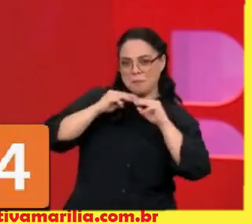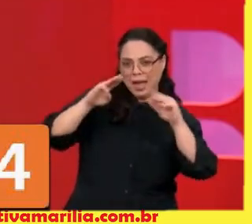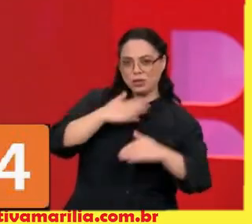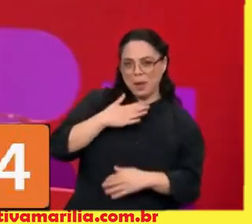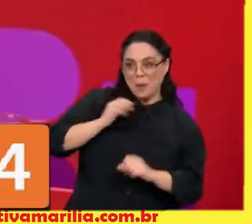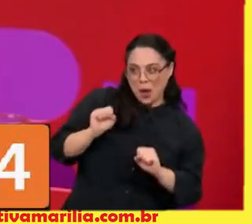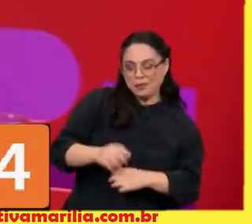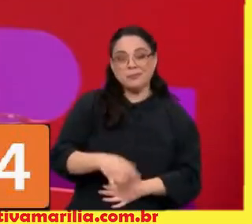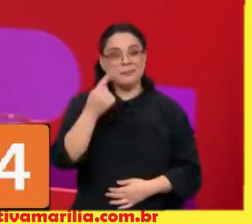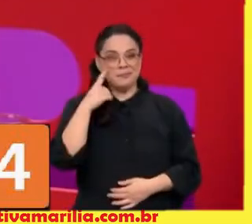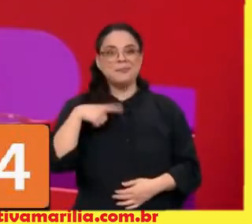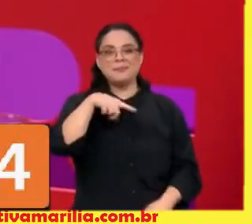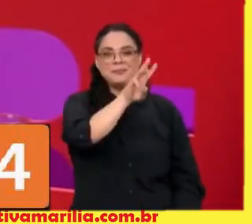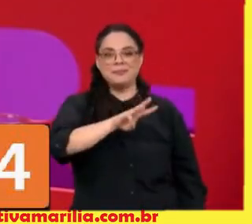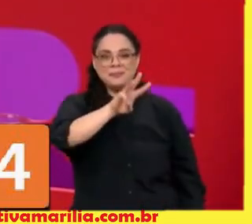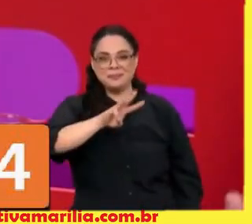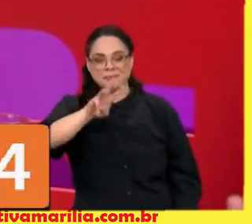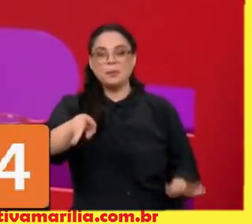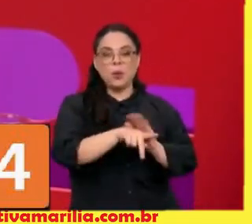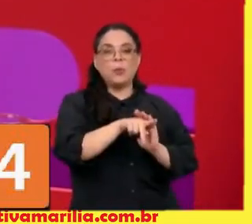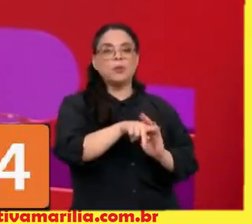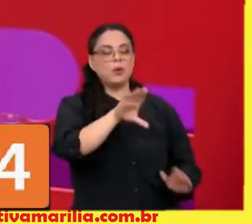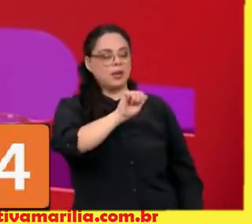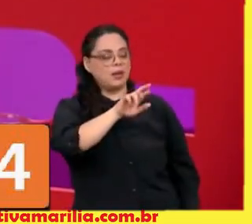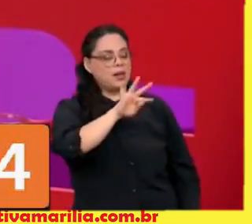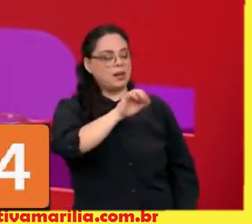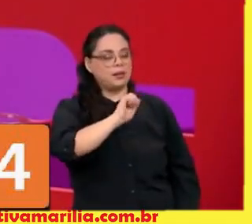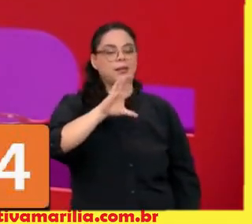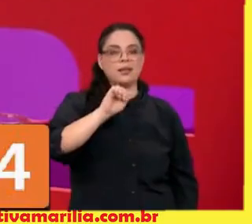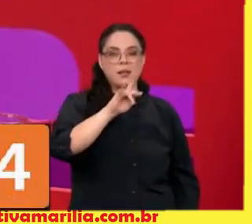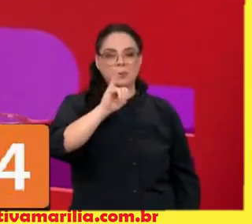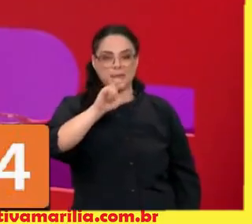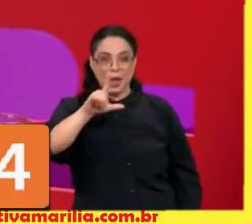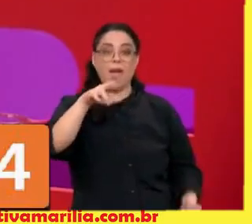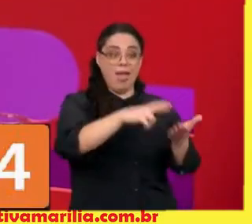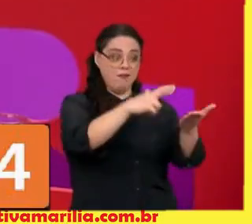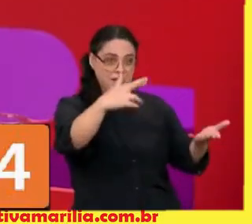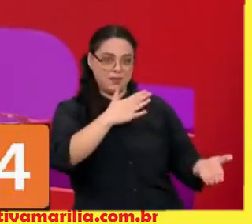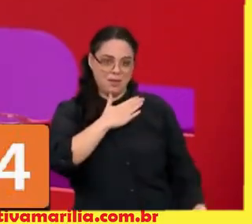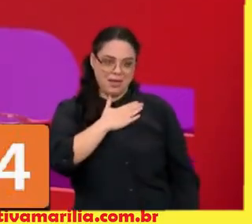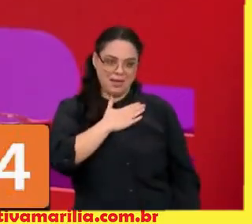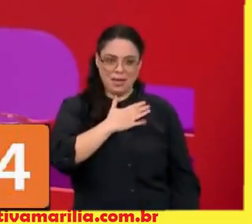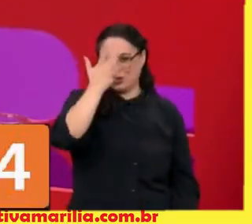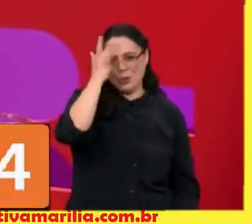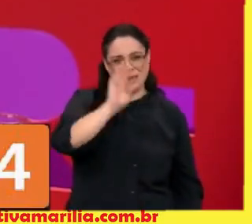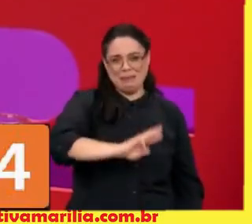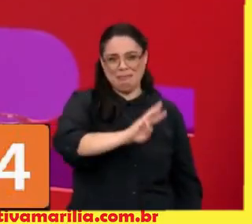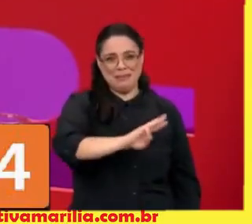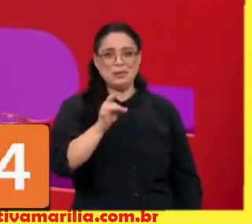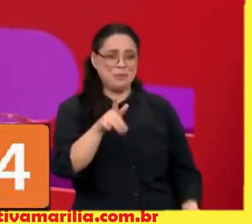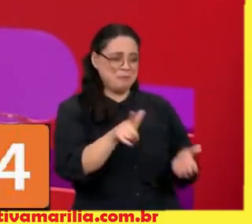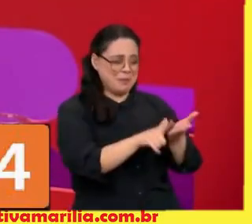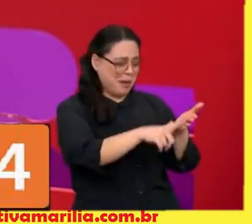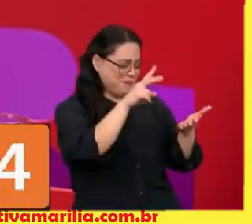Tá. Eu estou com uma página na Carta Capital. Sabe que é uma revista que eu gosto muito. Não, só sei porque eu só sei de papel. Tá bem. Mas